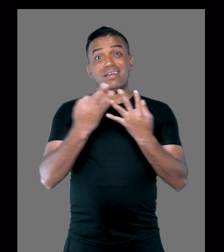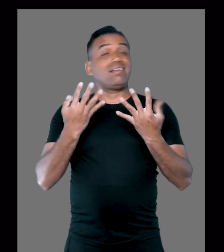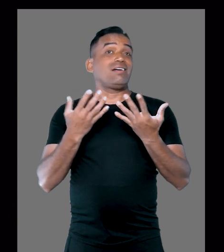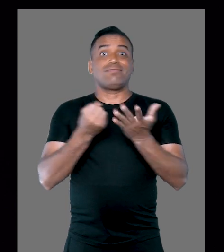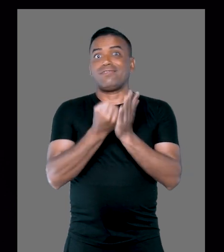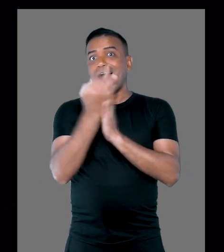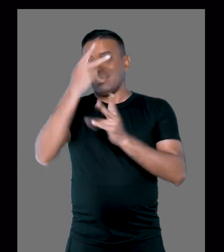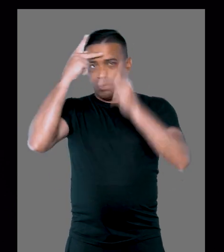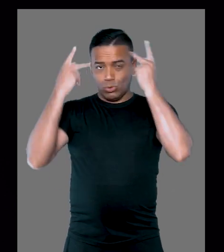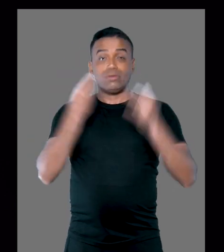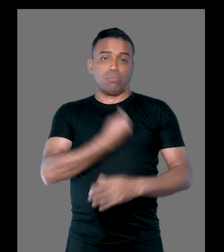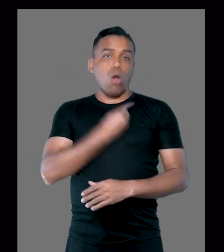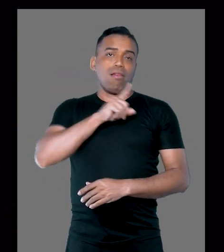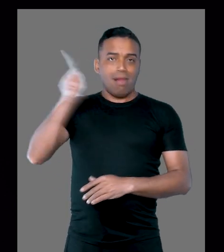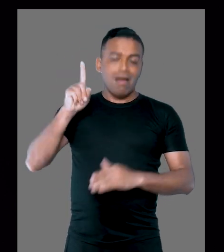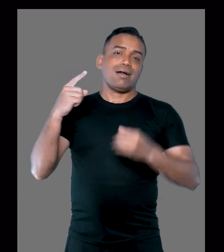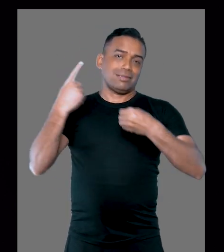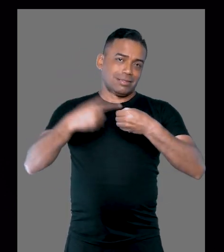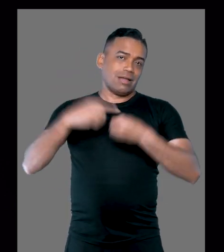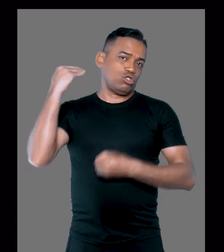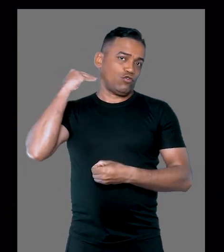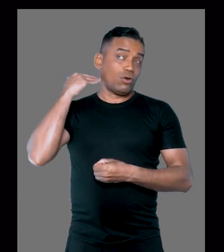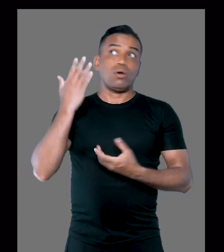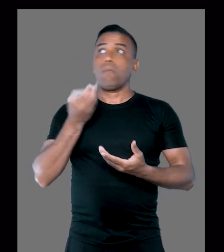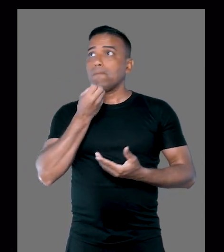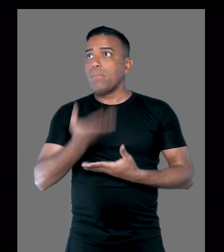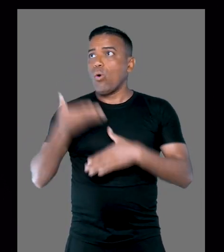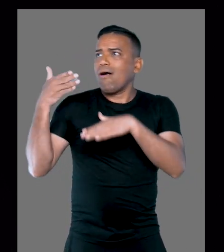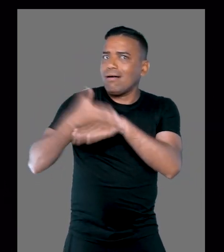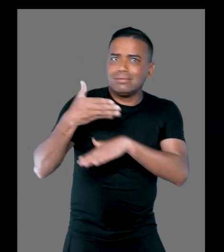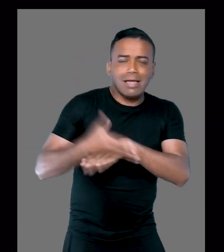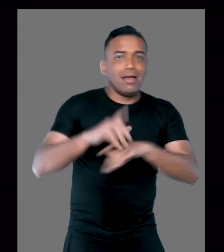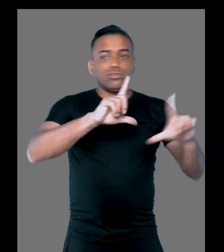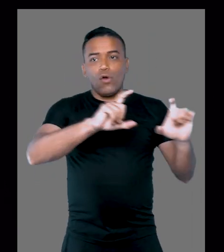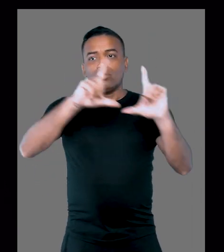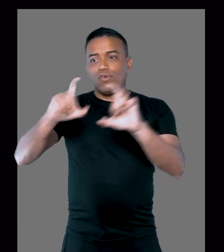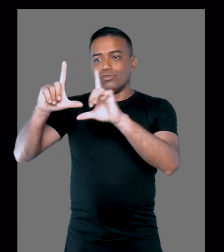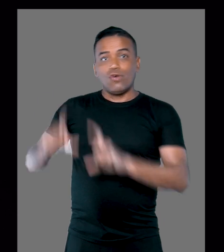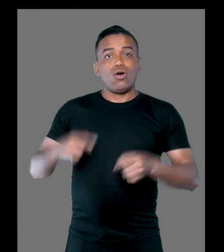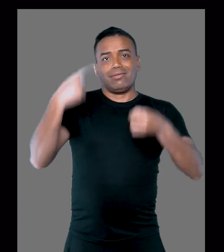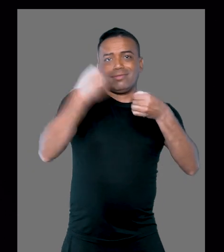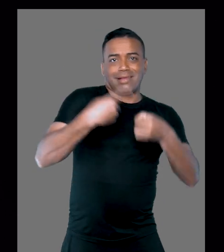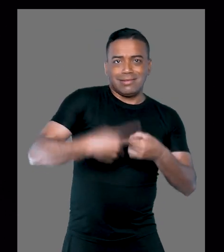sabia muita coisa. E foi muito bacana eu ter tido acesso às fotos da